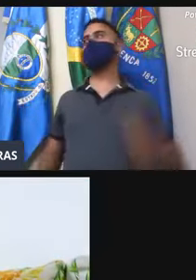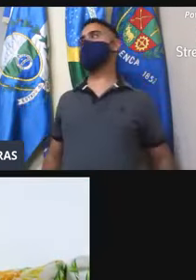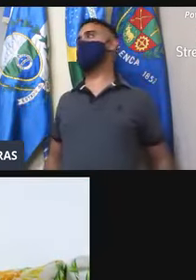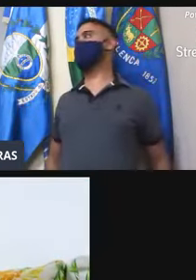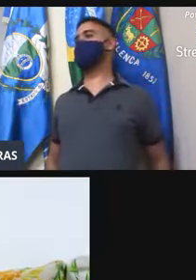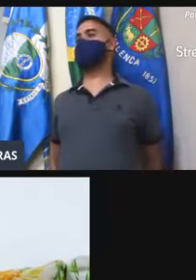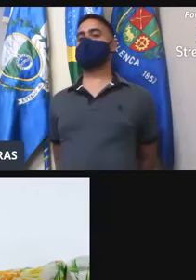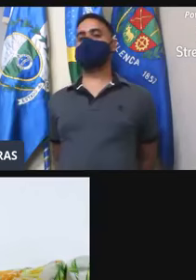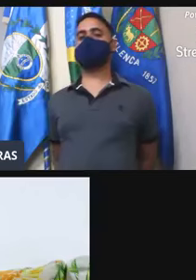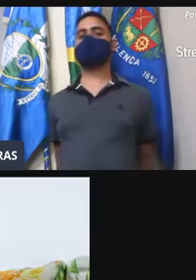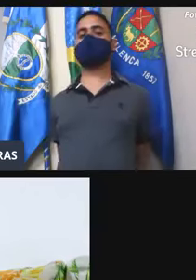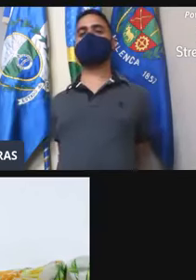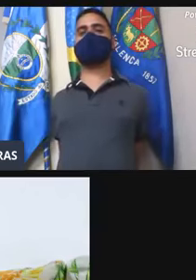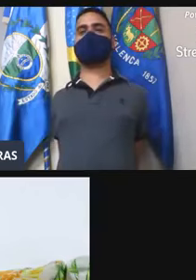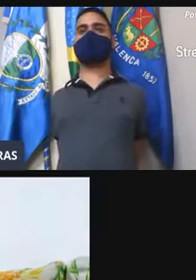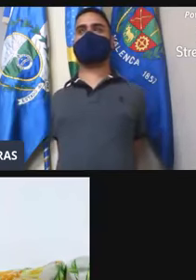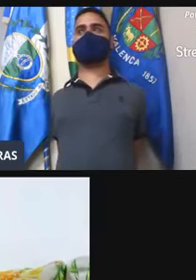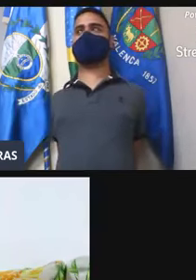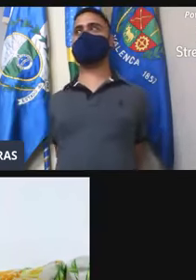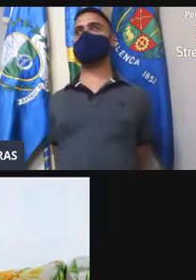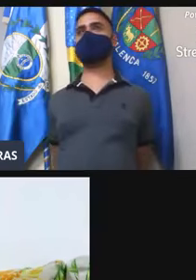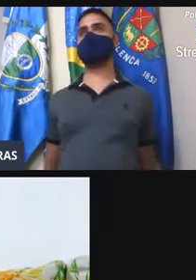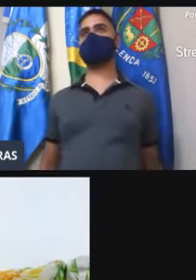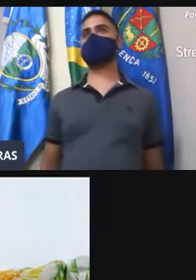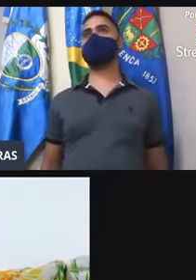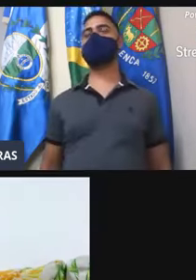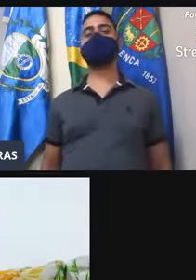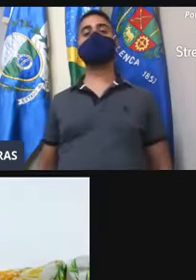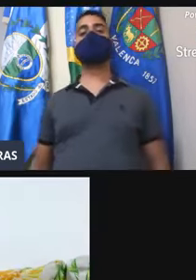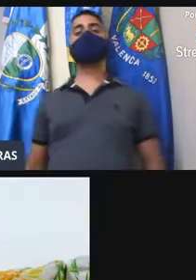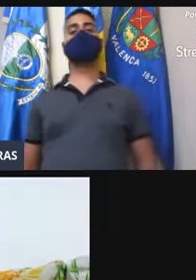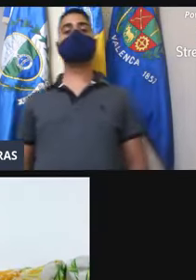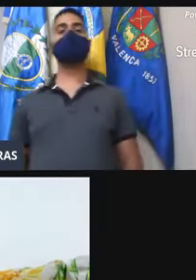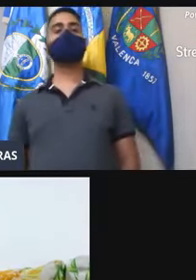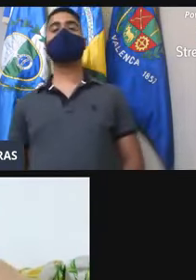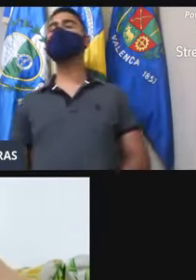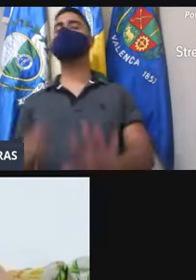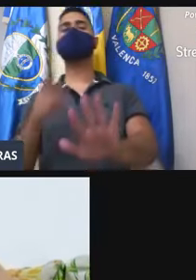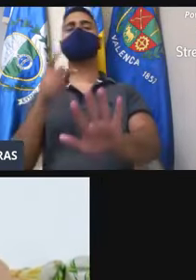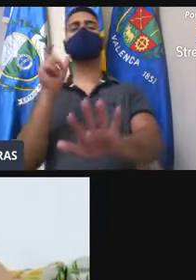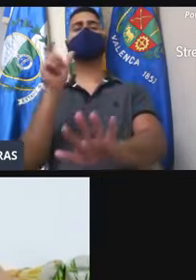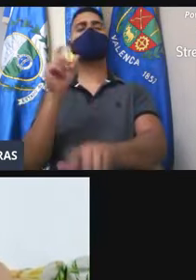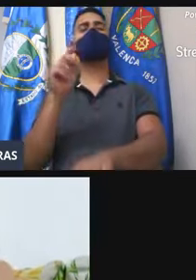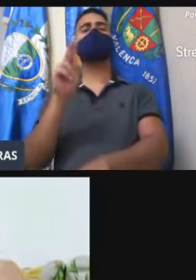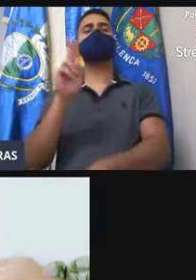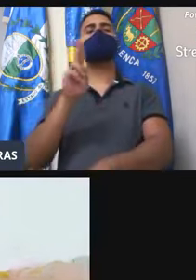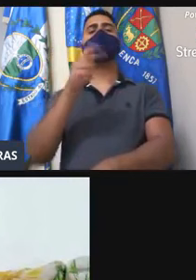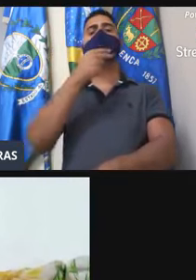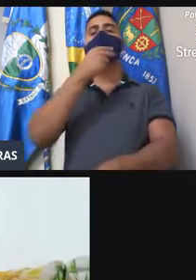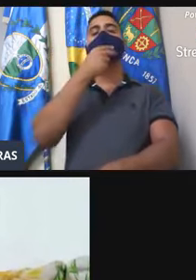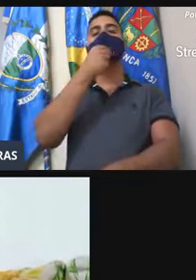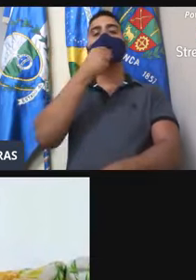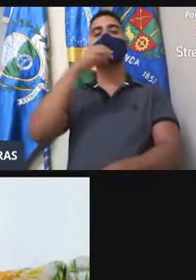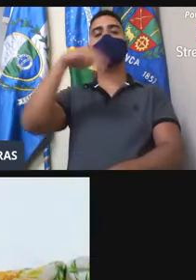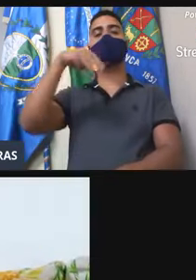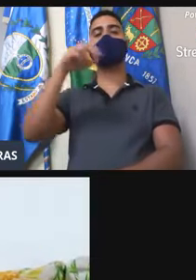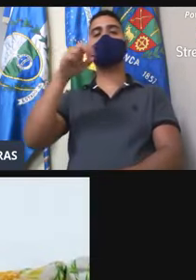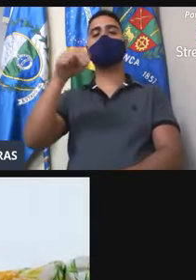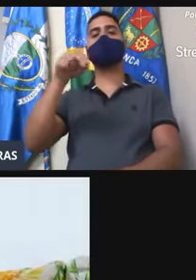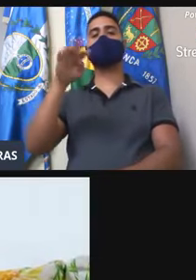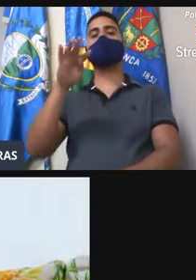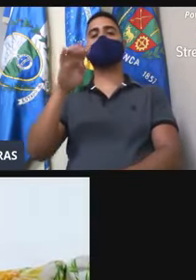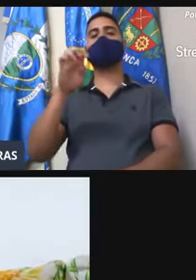Aprovo, presidente. Presidente, só fazer uma colocação em relação ao seu Montenegro. O senhor Montenegro já